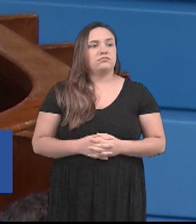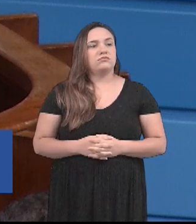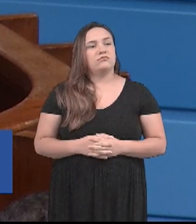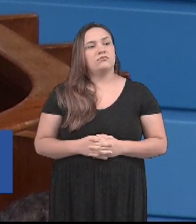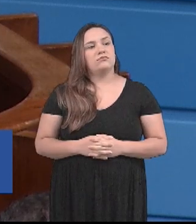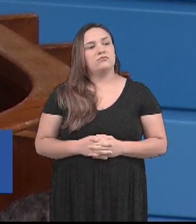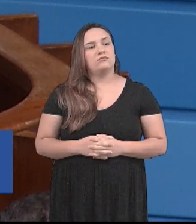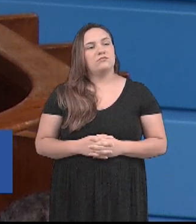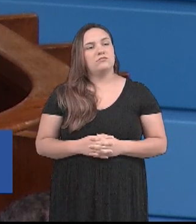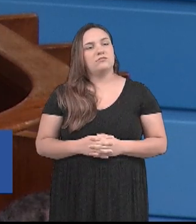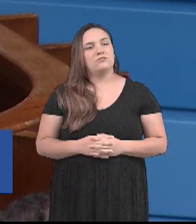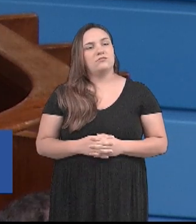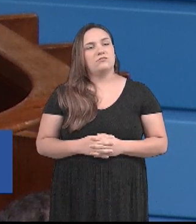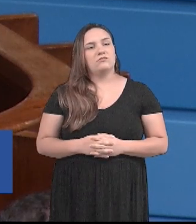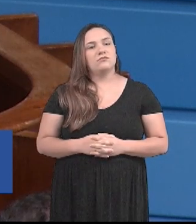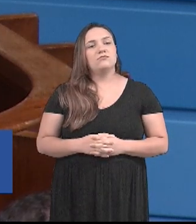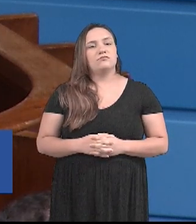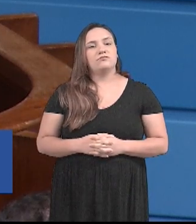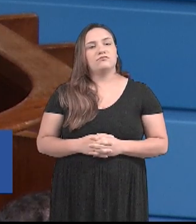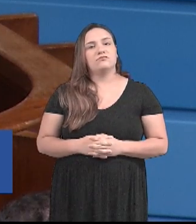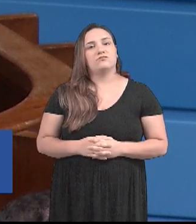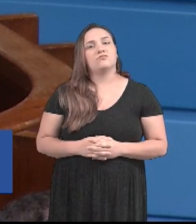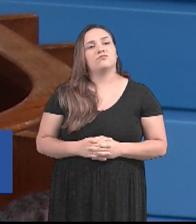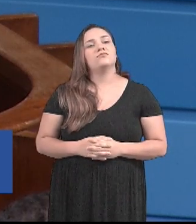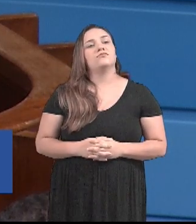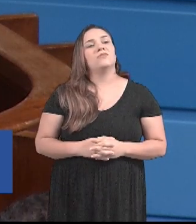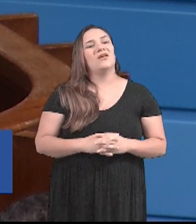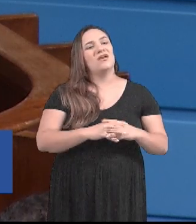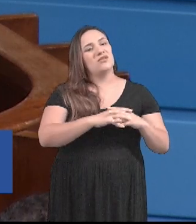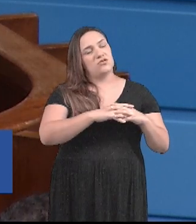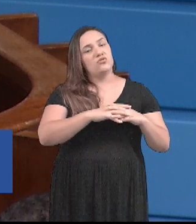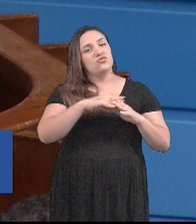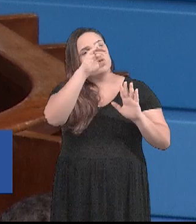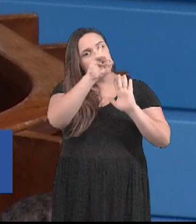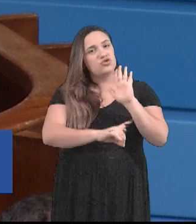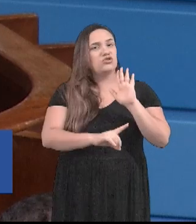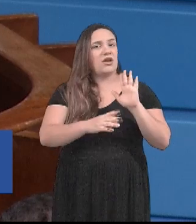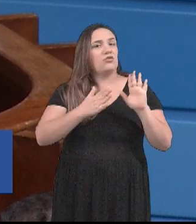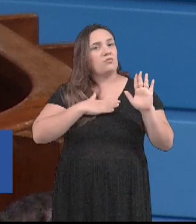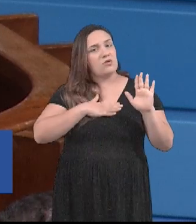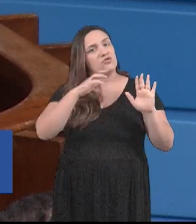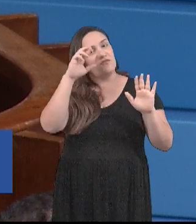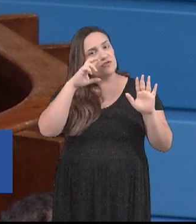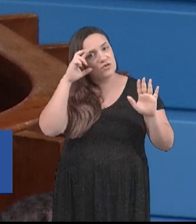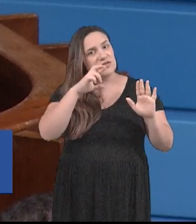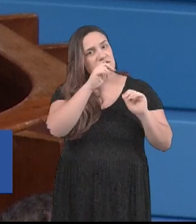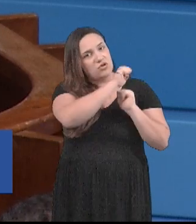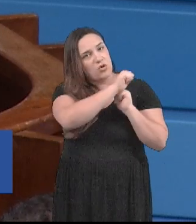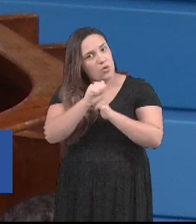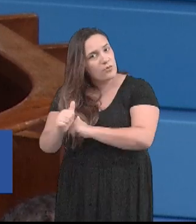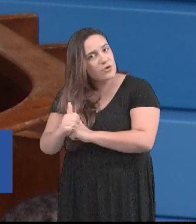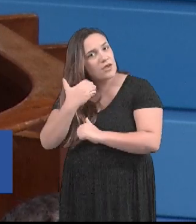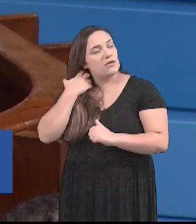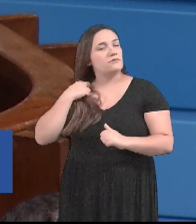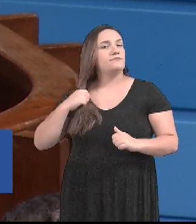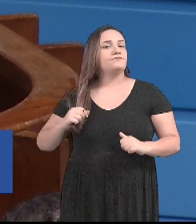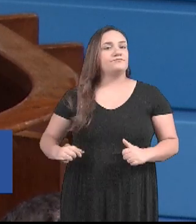o direito de apuração, fiscalização desse parlamentar e dos cidadãos, do